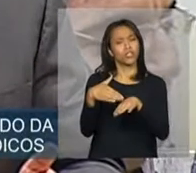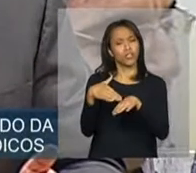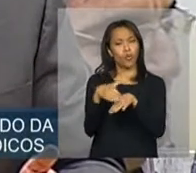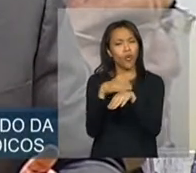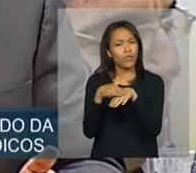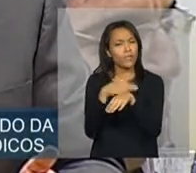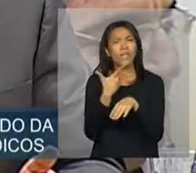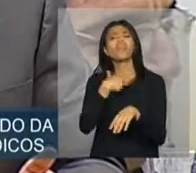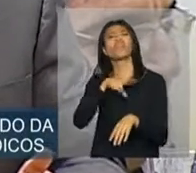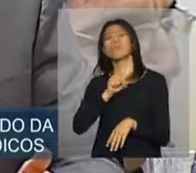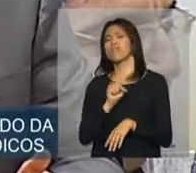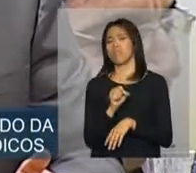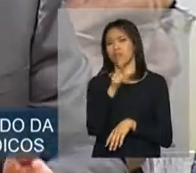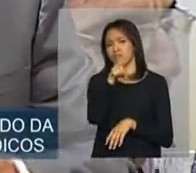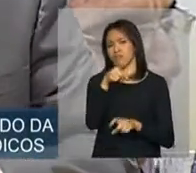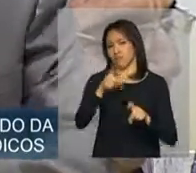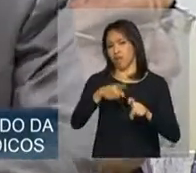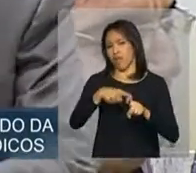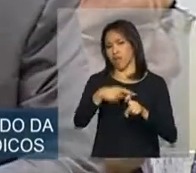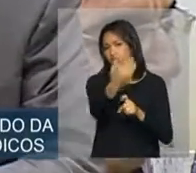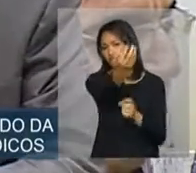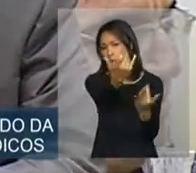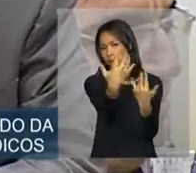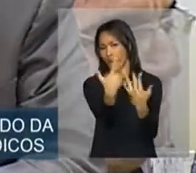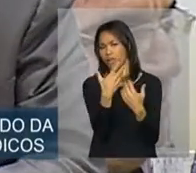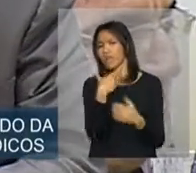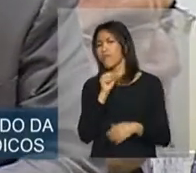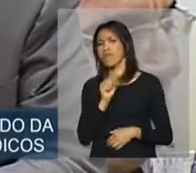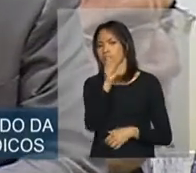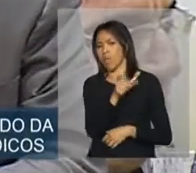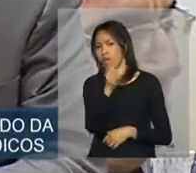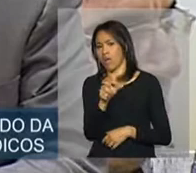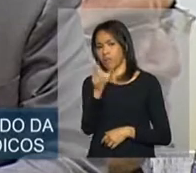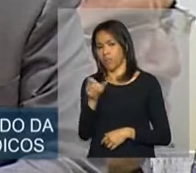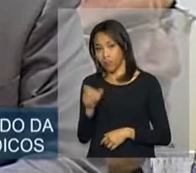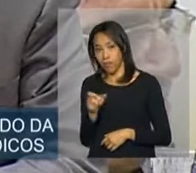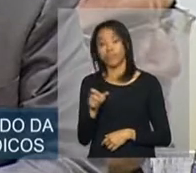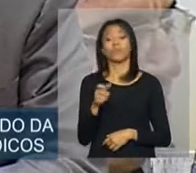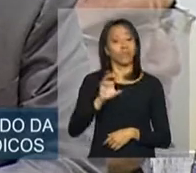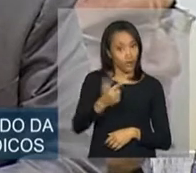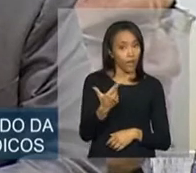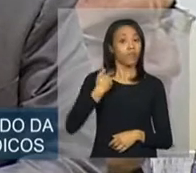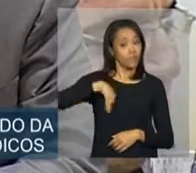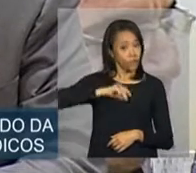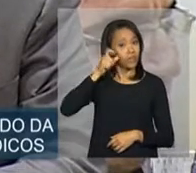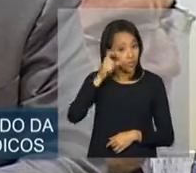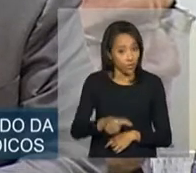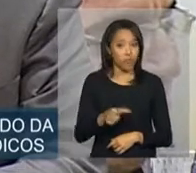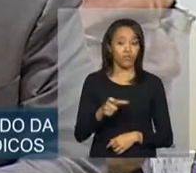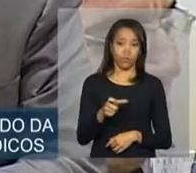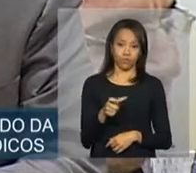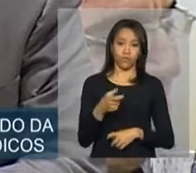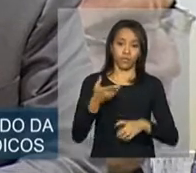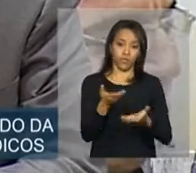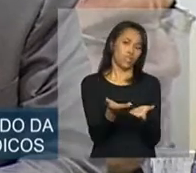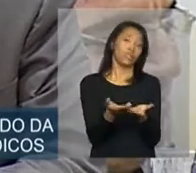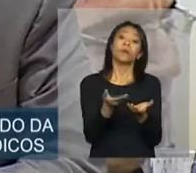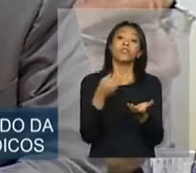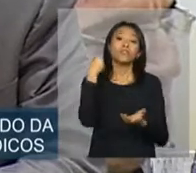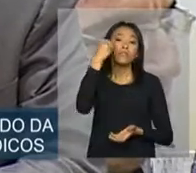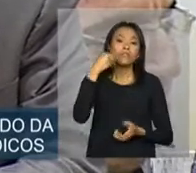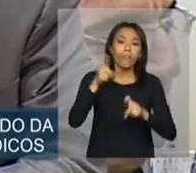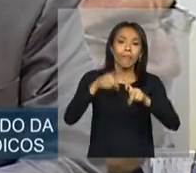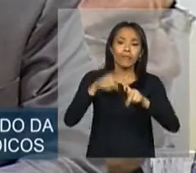perfil desse profissional né É nos interessa assim ter profissionais é que tem o